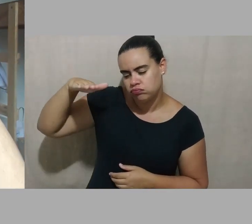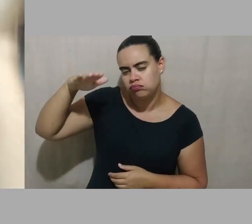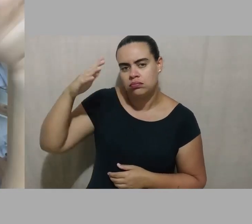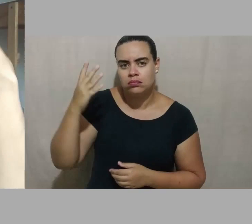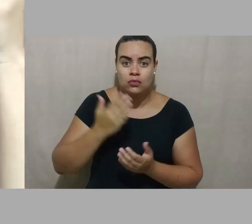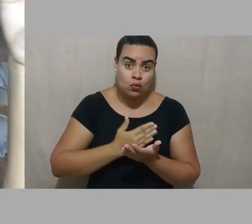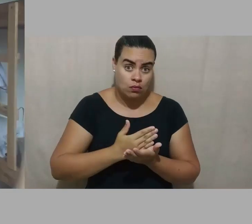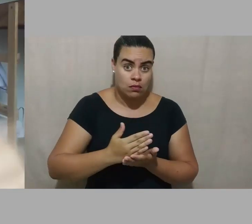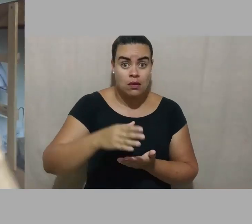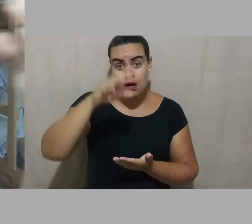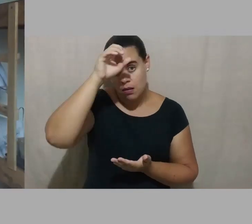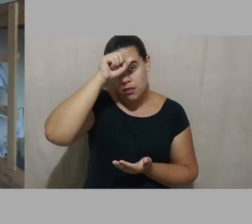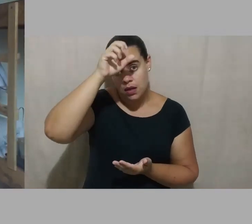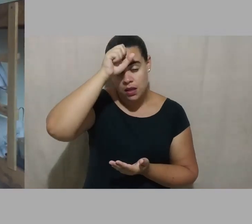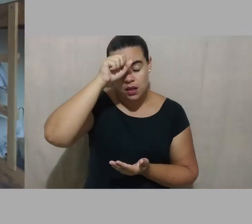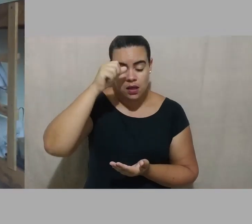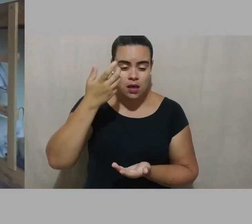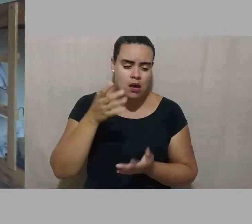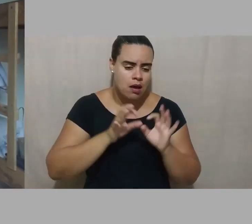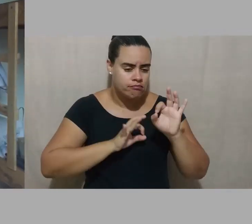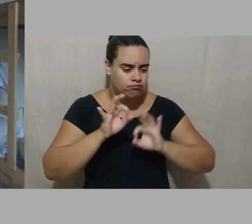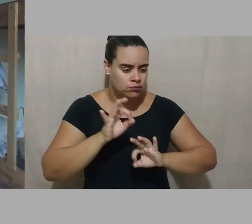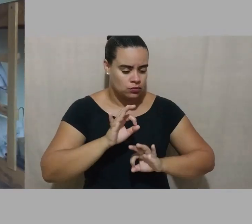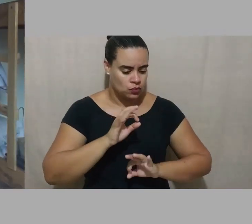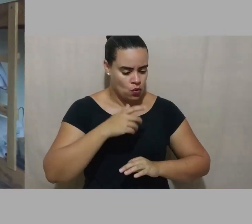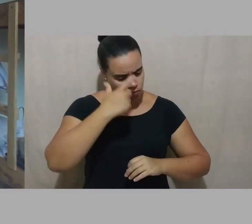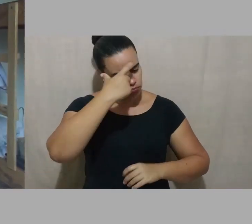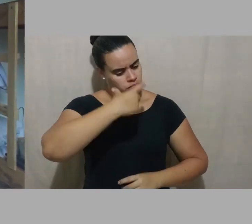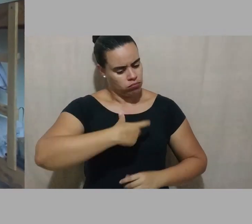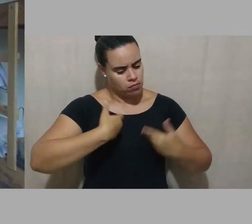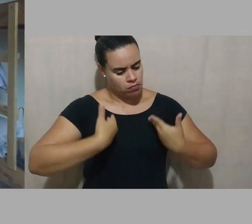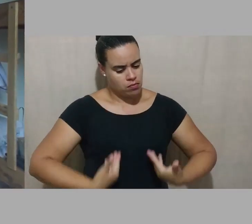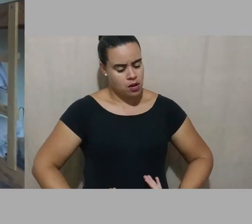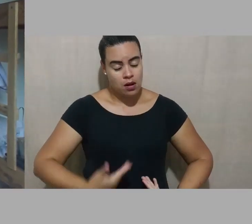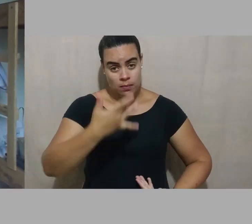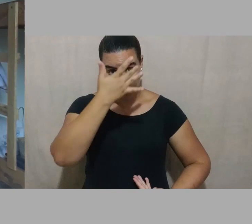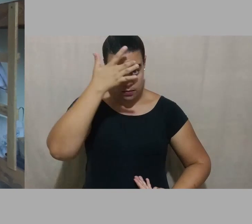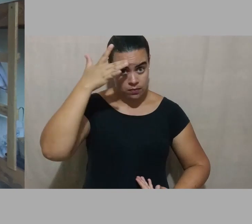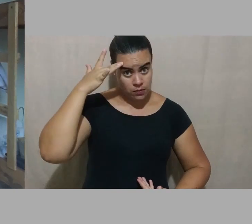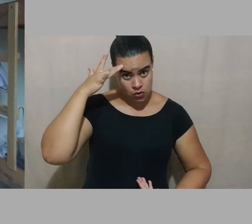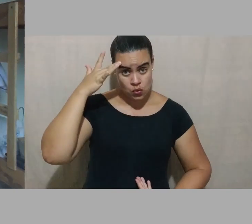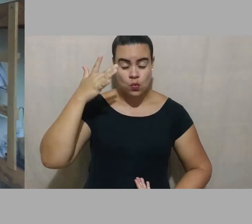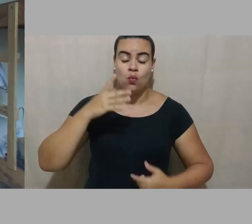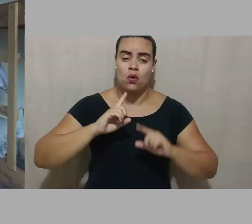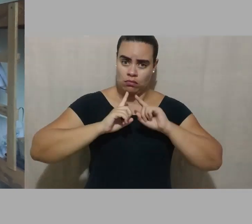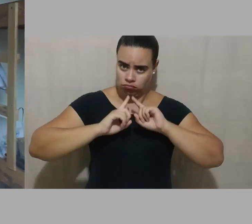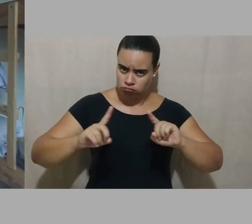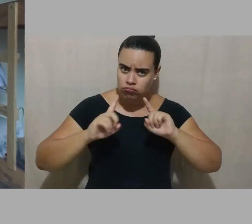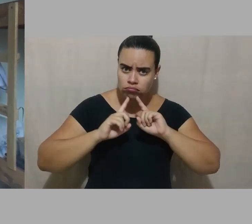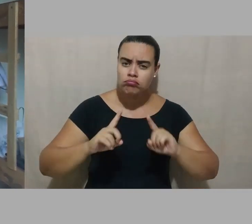fui aprendendo, fui me construindo como pessoa, né? Como uma pessoa